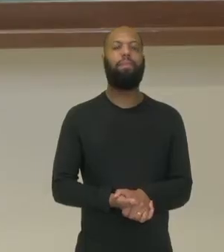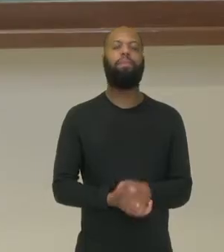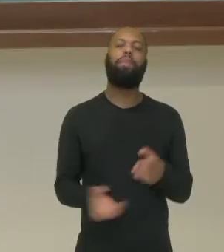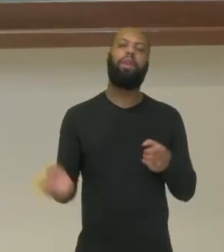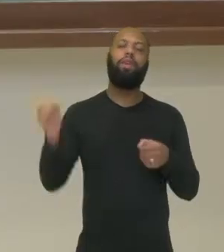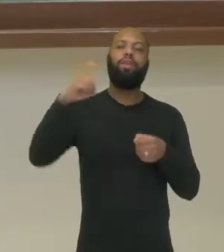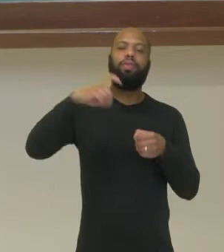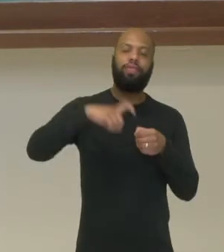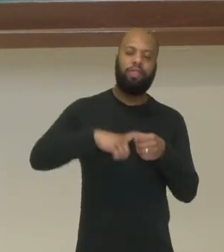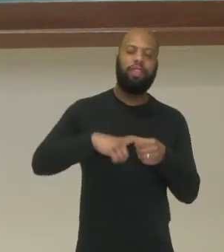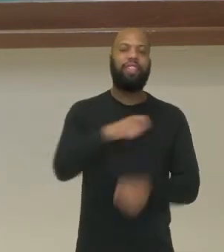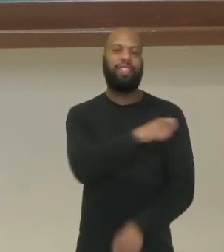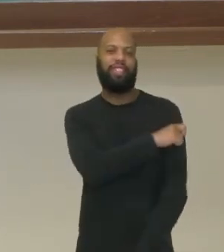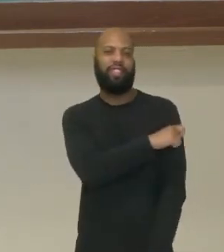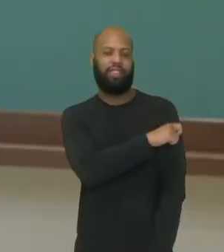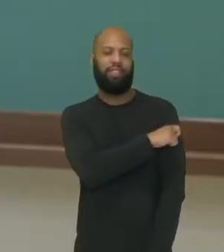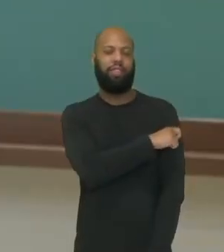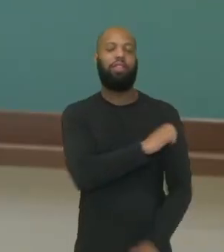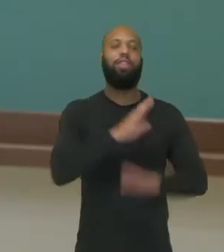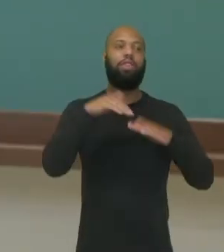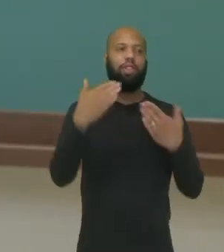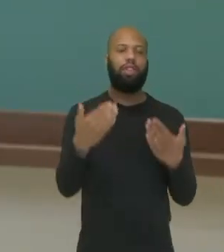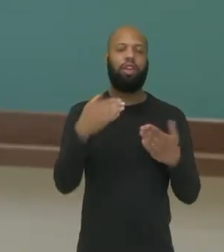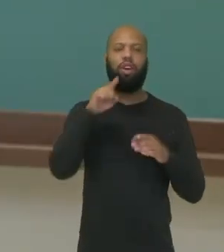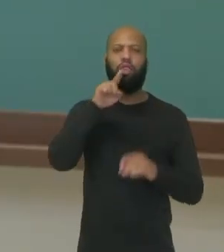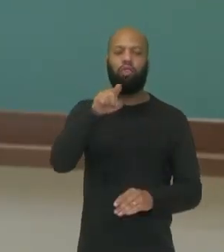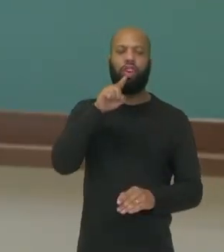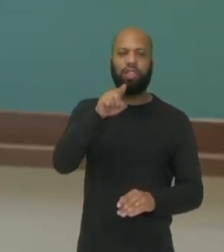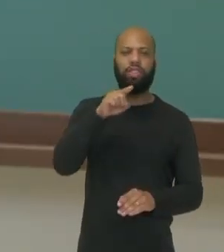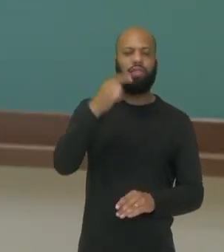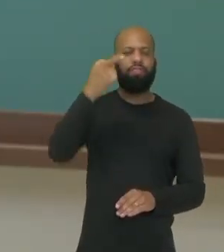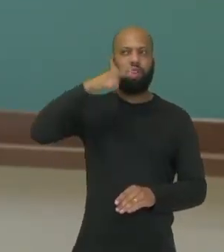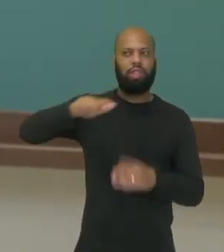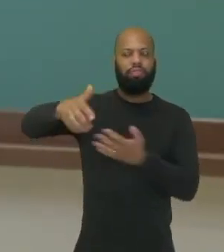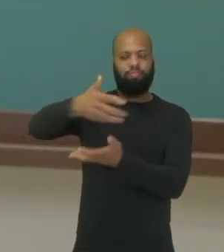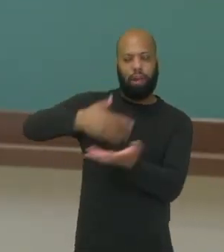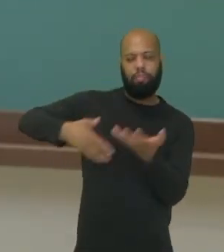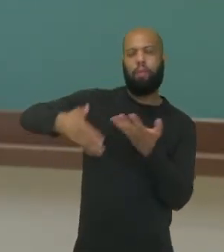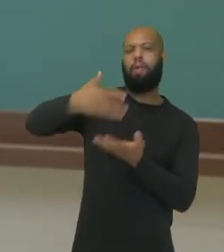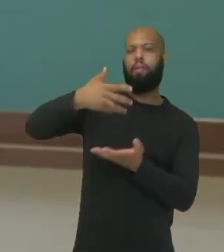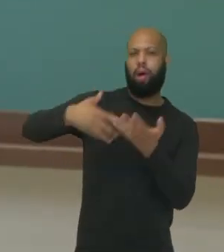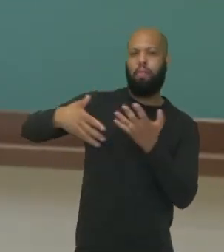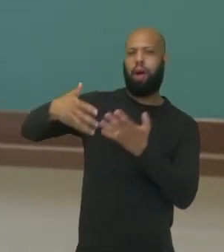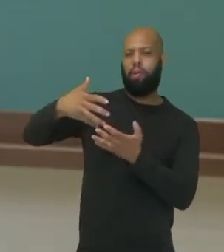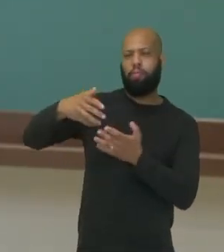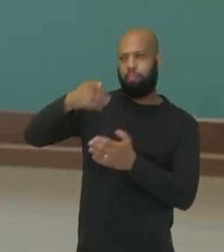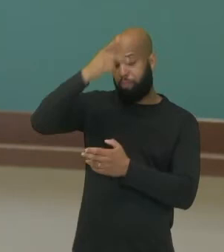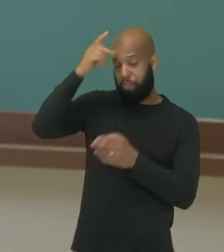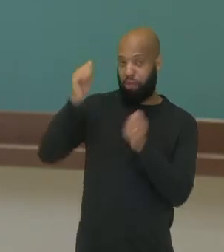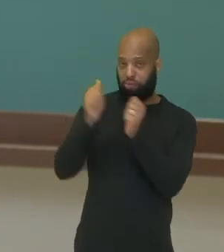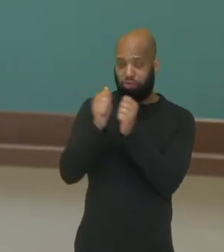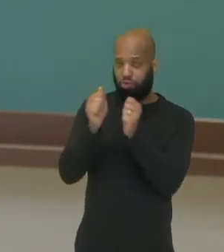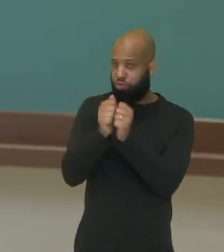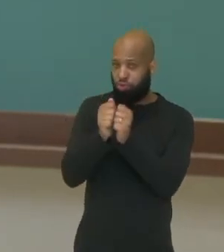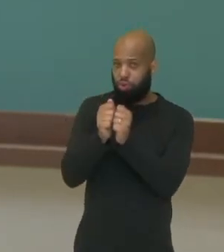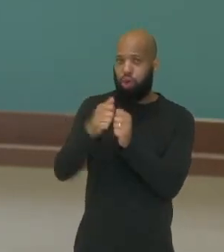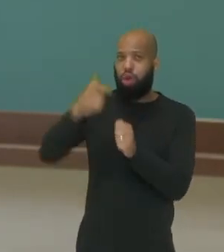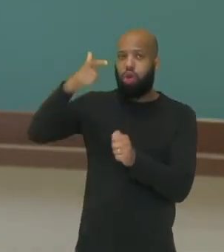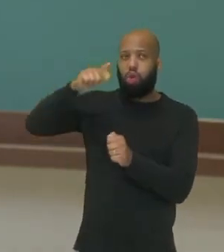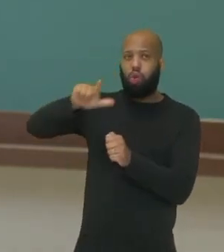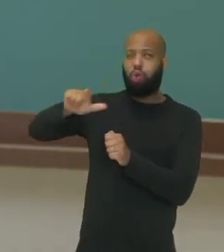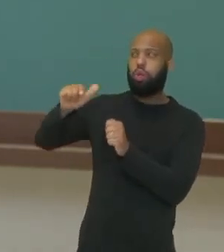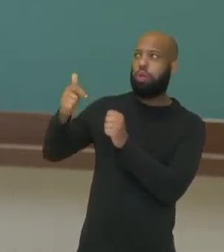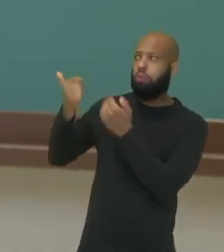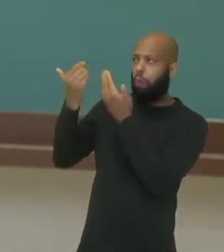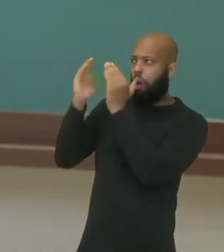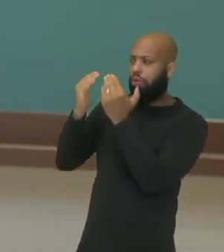Voltei, queridos alunos. E aí? Vocês interagiram? O que vocês analisaram sobre essa